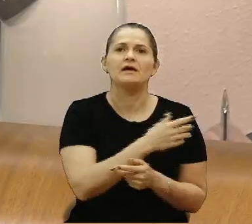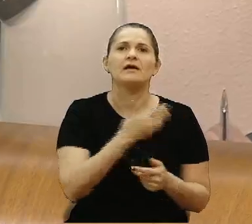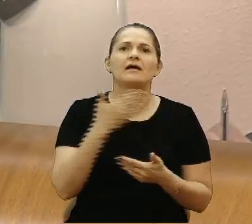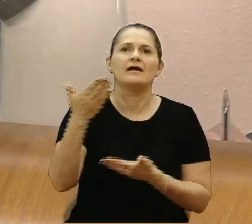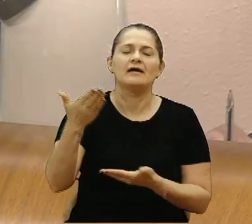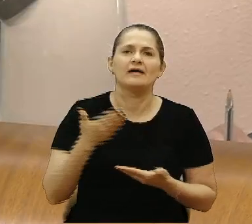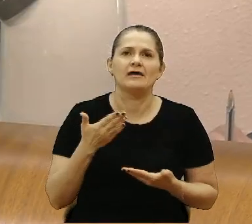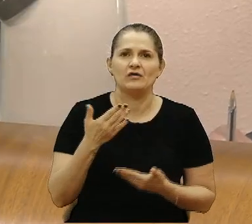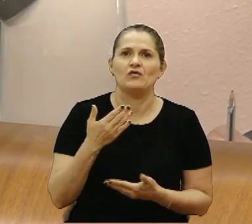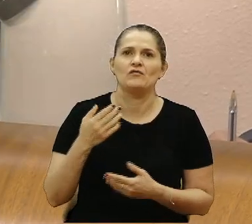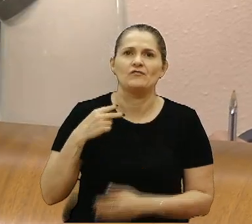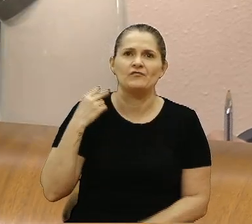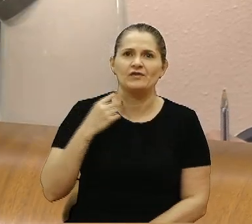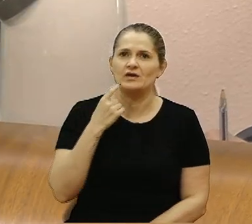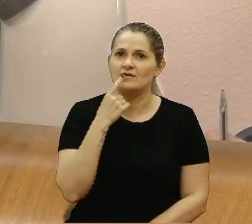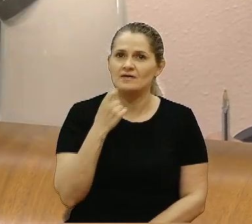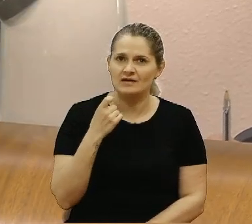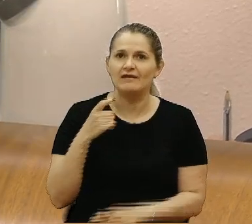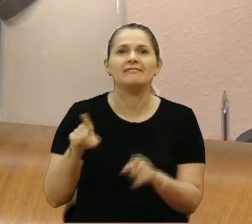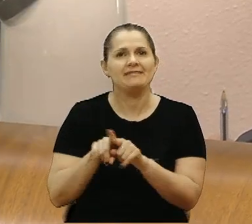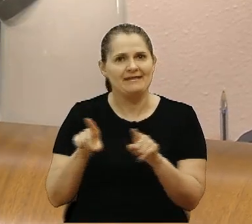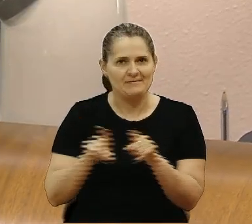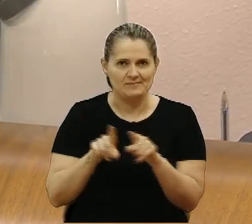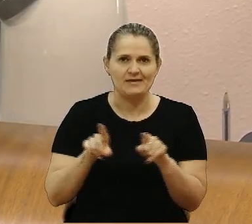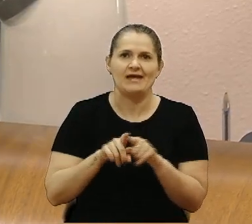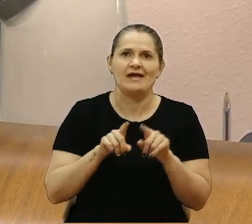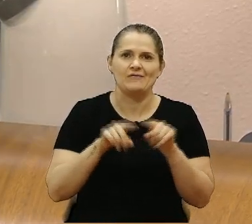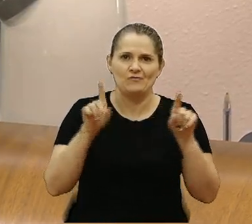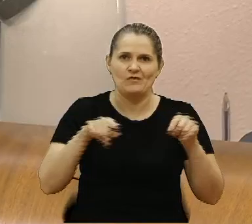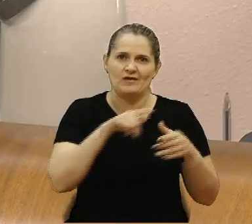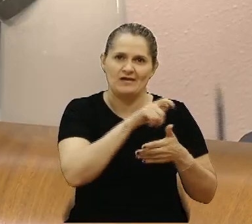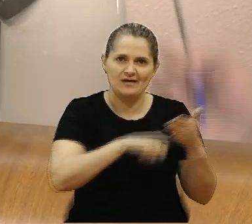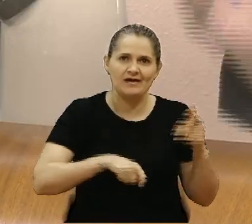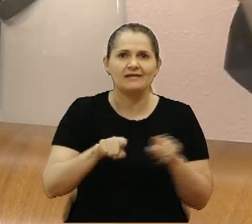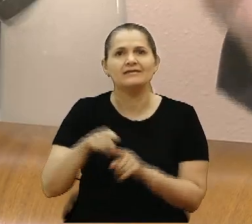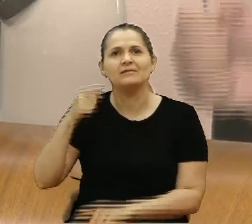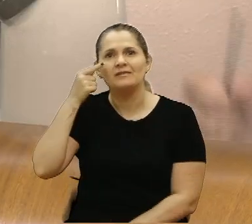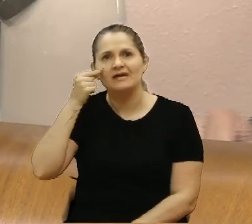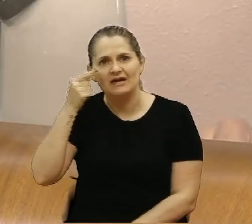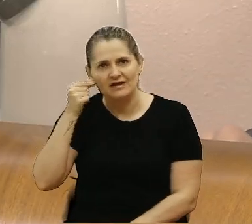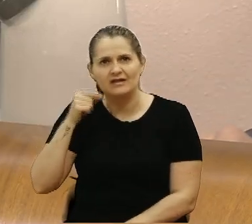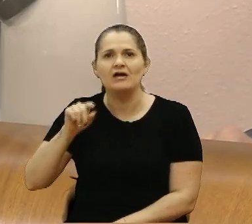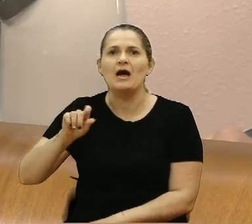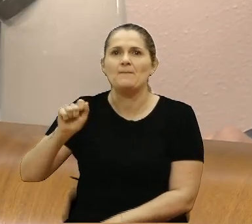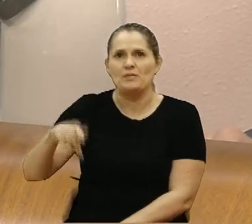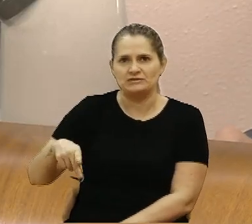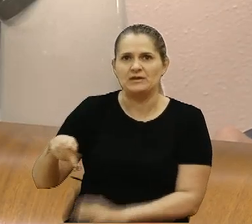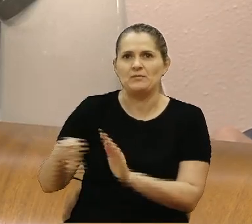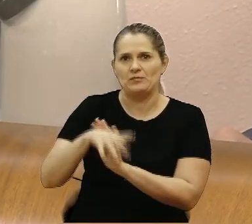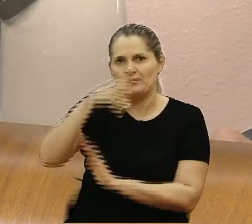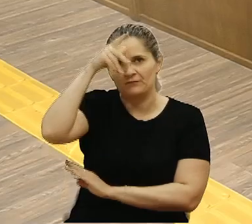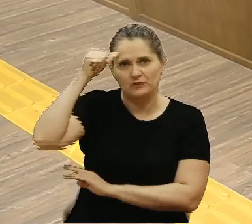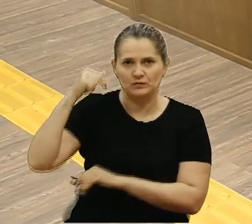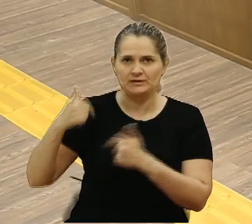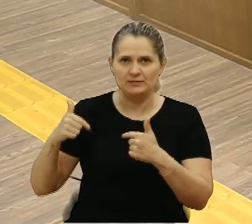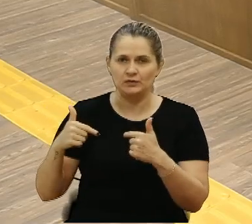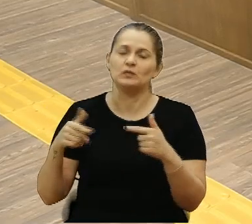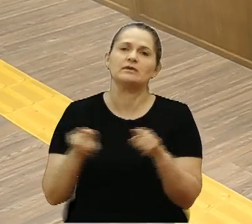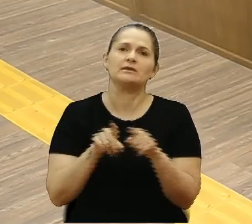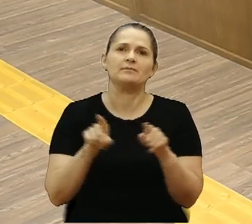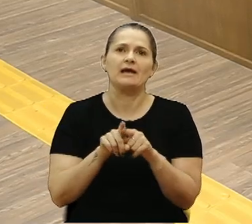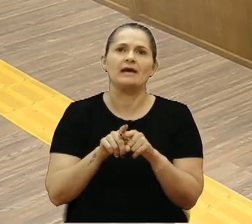vereadora Rose Frigeri, servidora, e o vereador Ed Aloy Frisso, servidor aposentado do município, que acompanha a presidenta